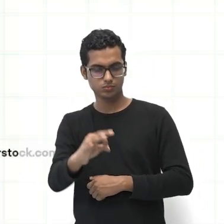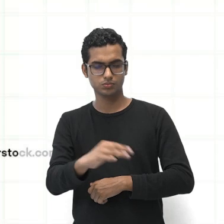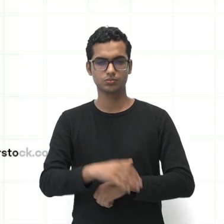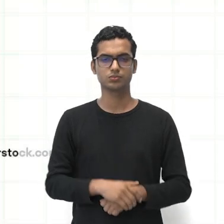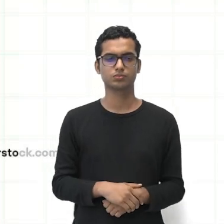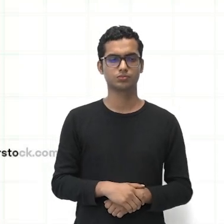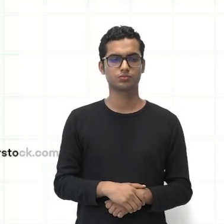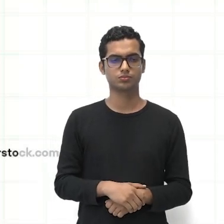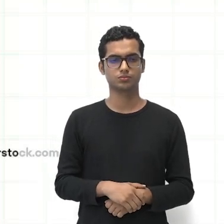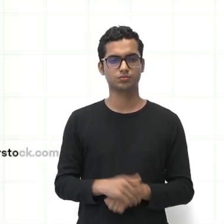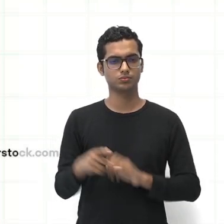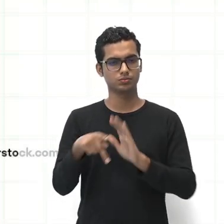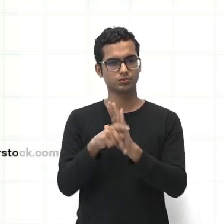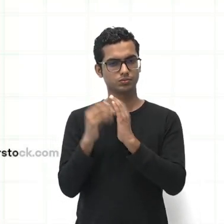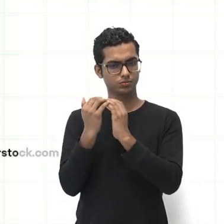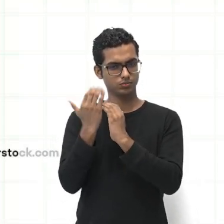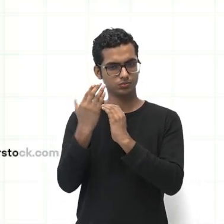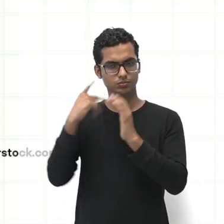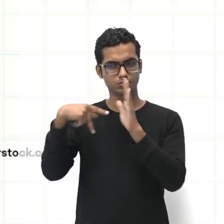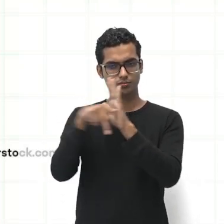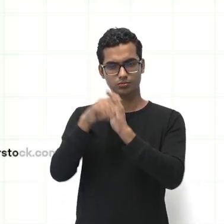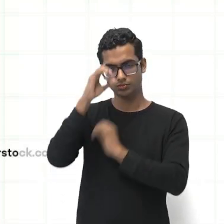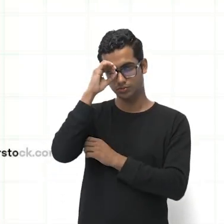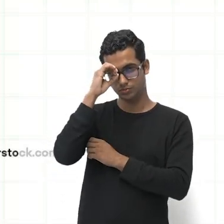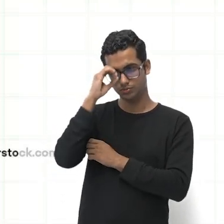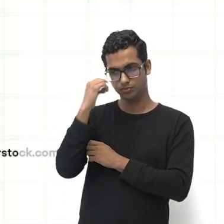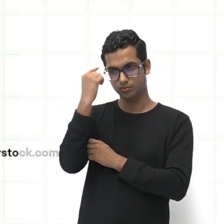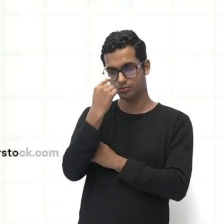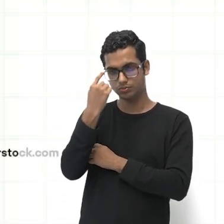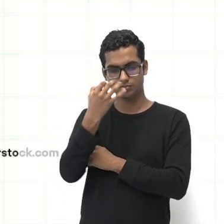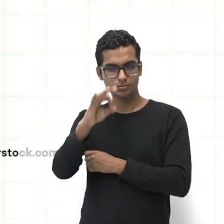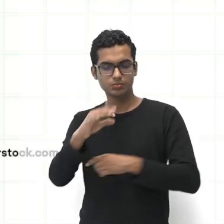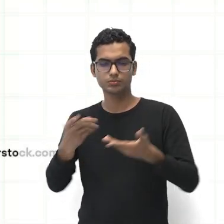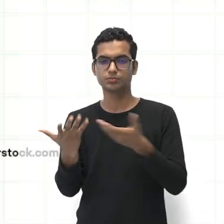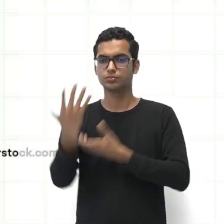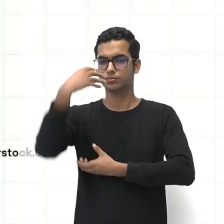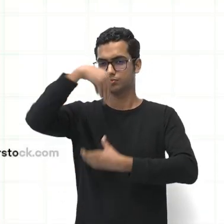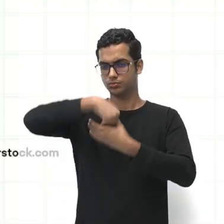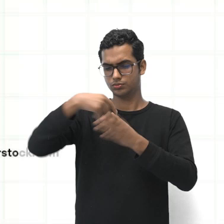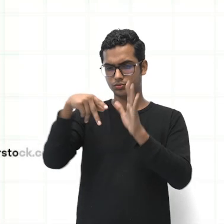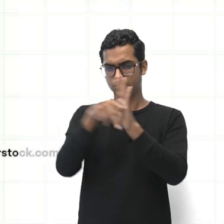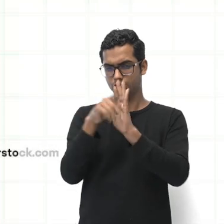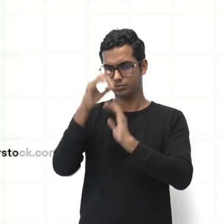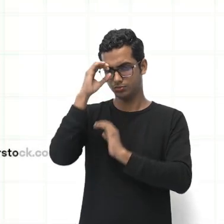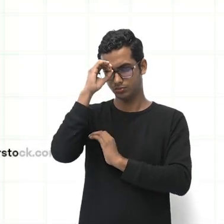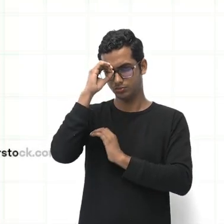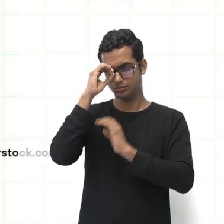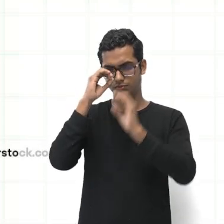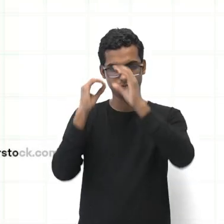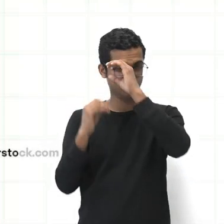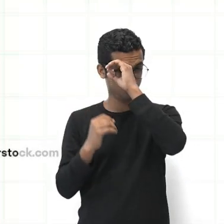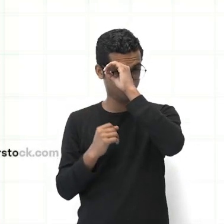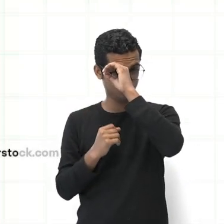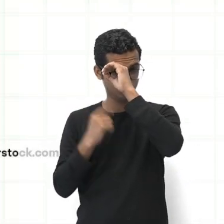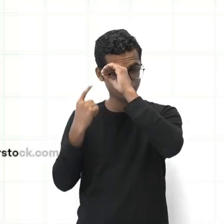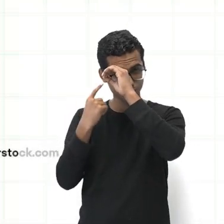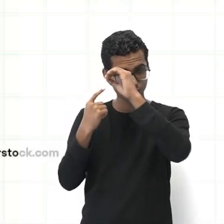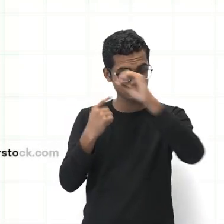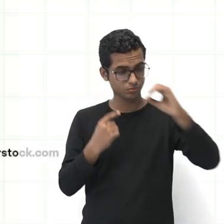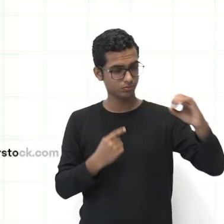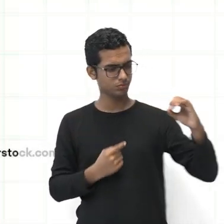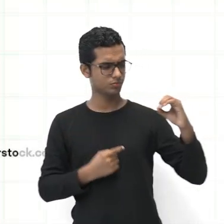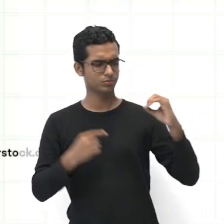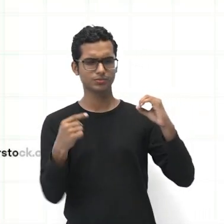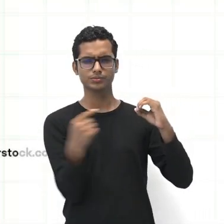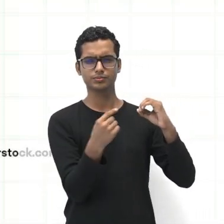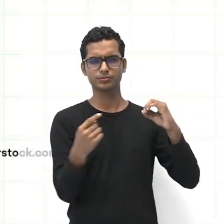Parte externa. Agora vamos para a parte interna. Você não está vendo ali os